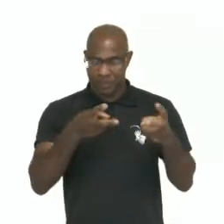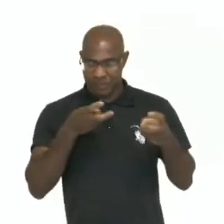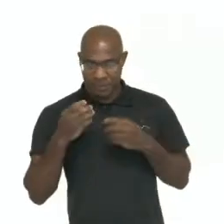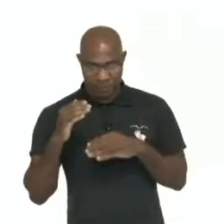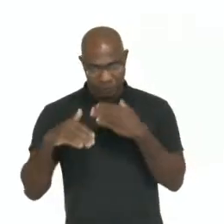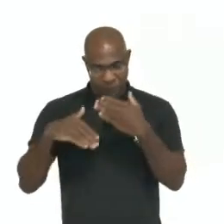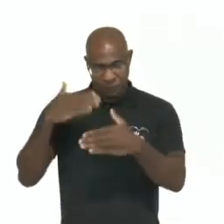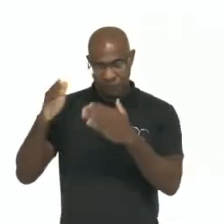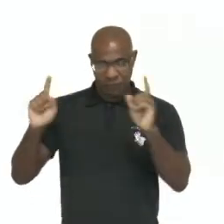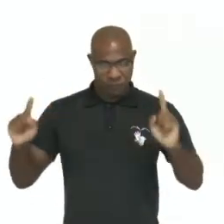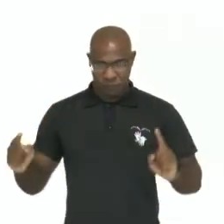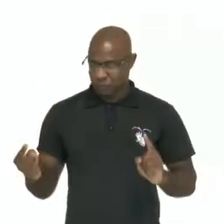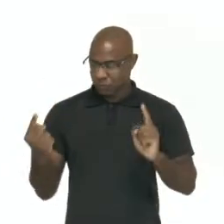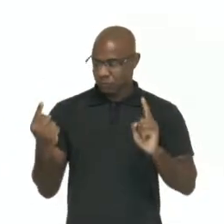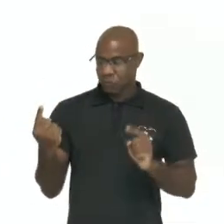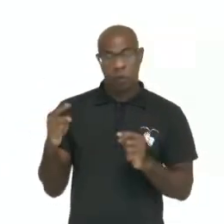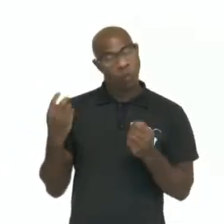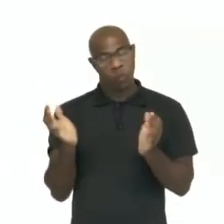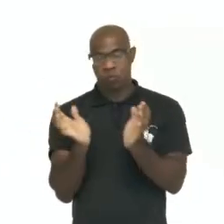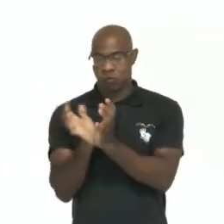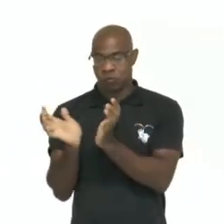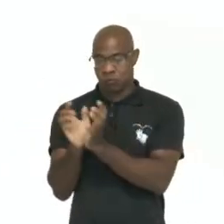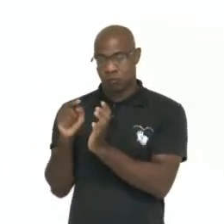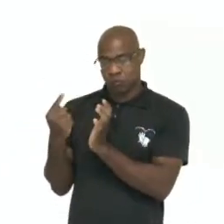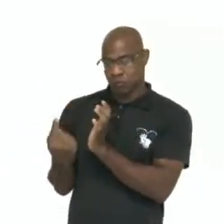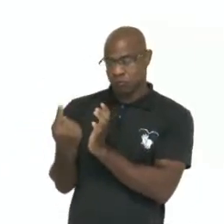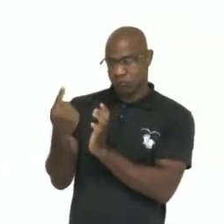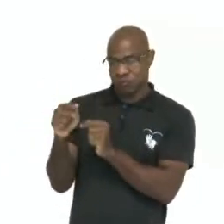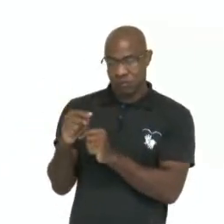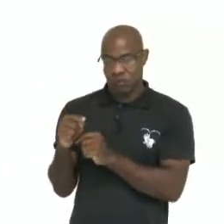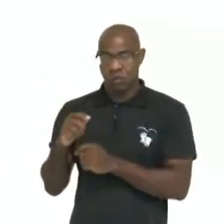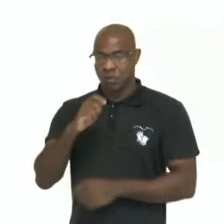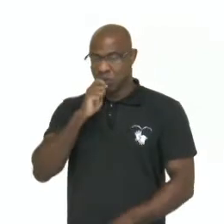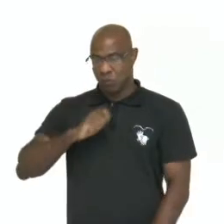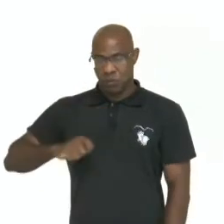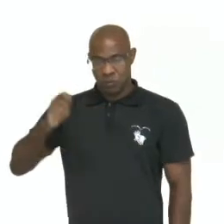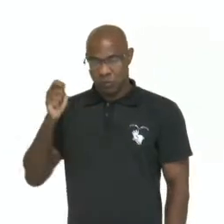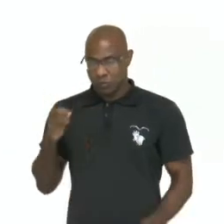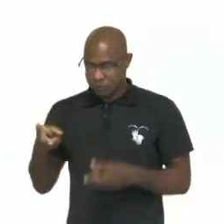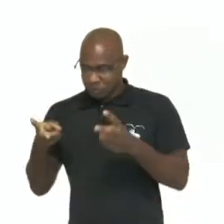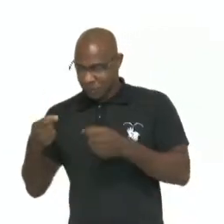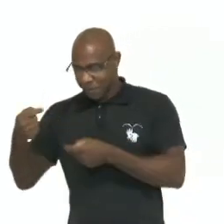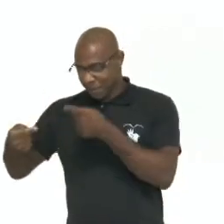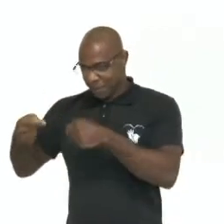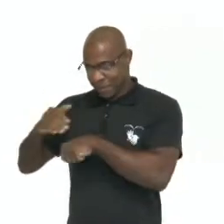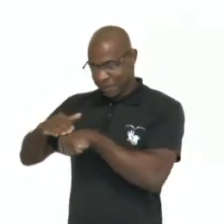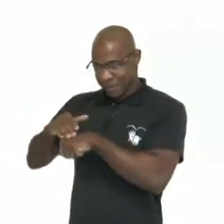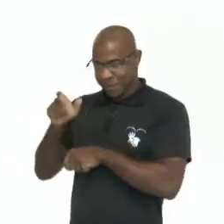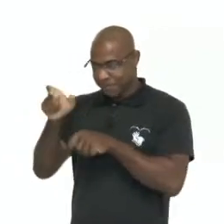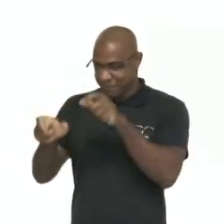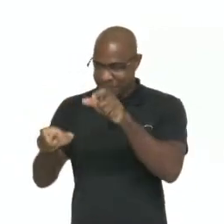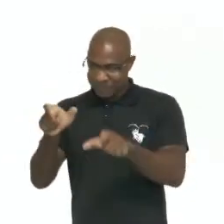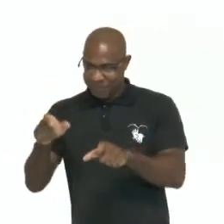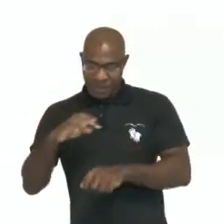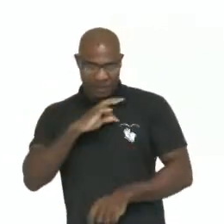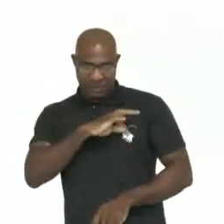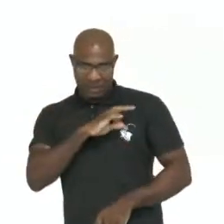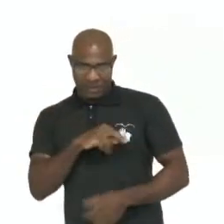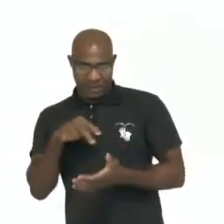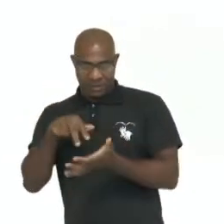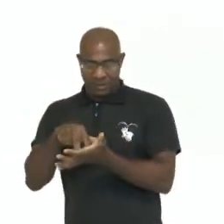de um competidor ou equipe, os juízes avaliarão tanto a performance técnica,